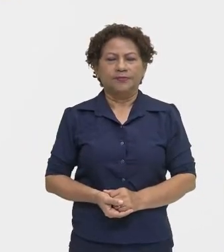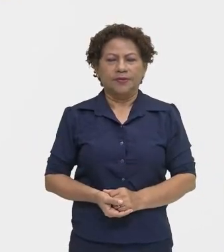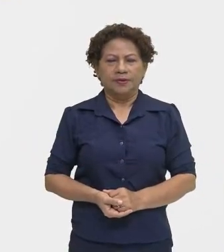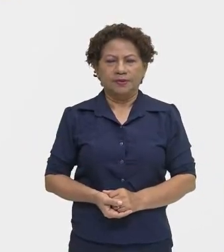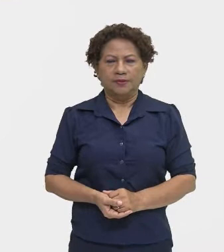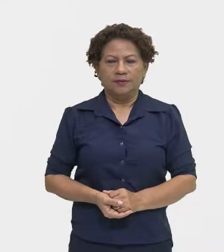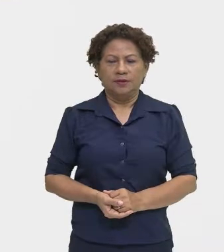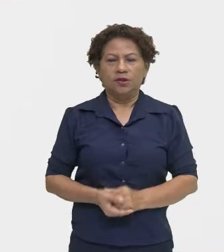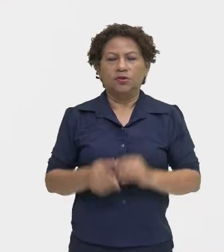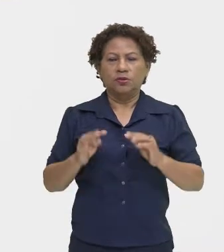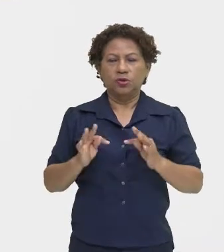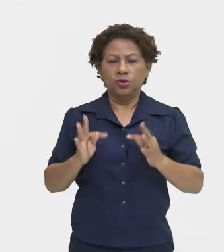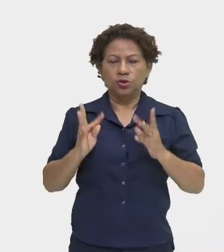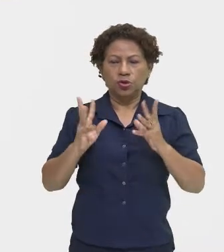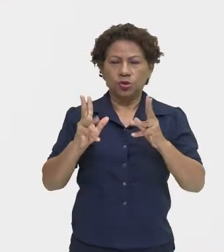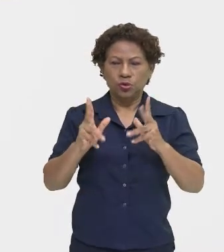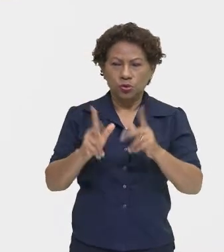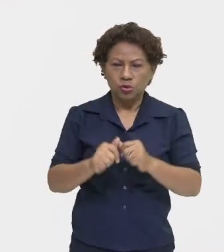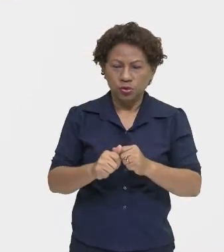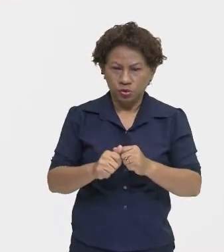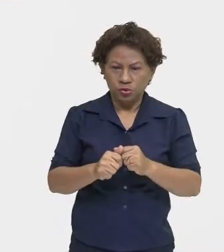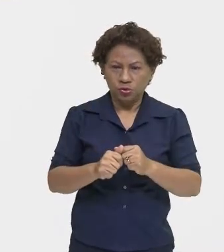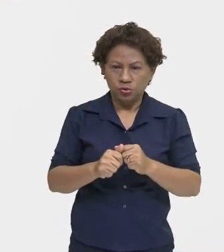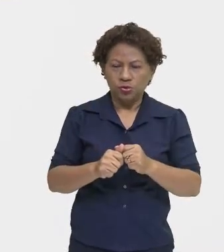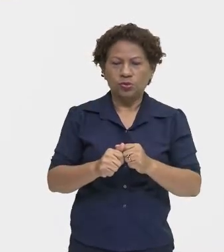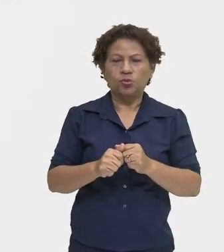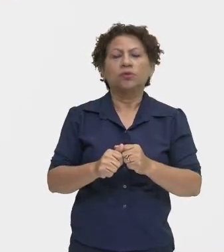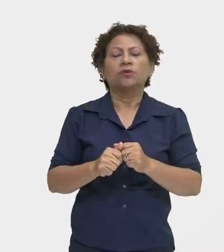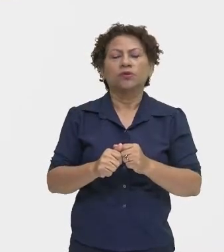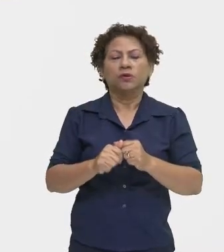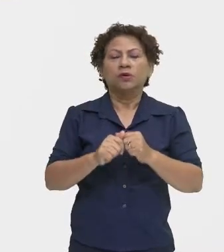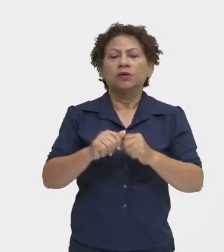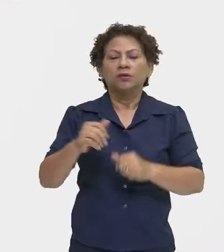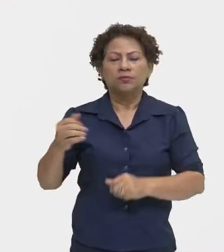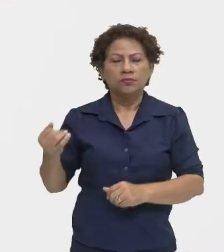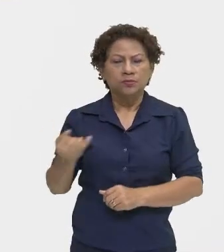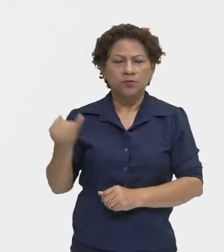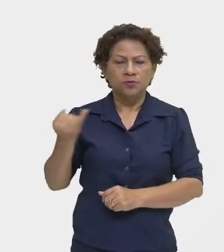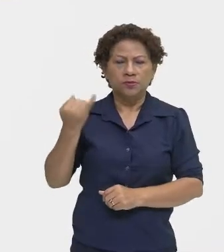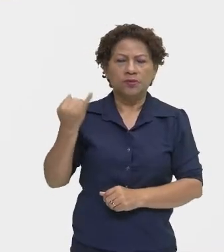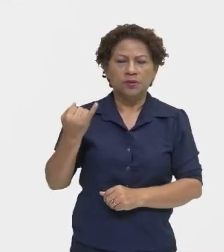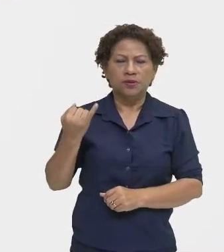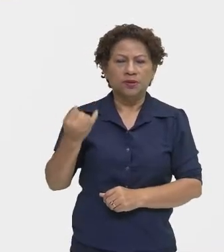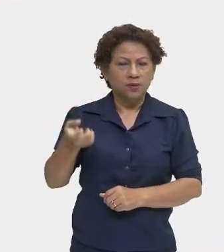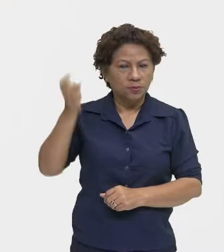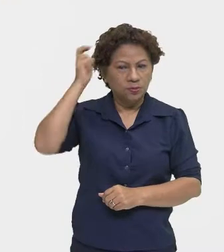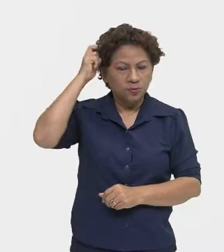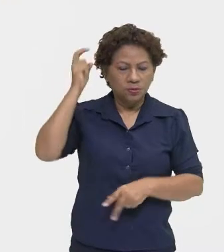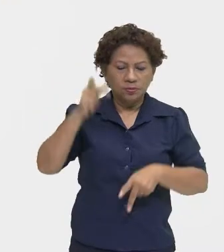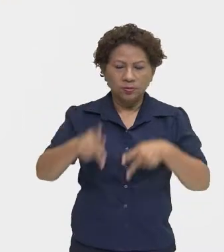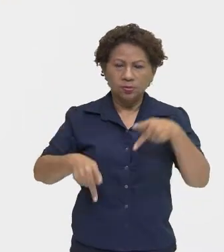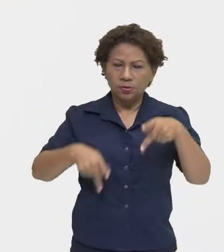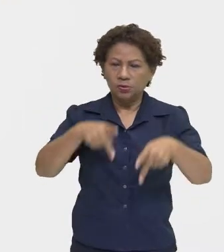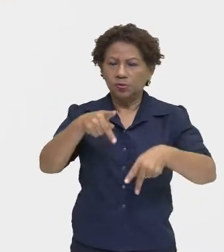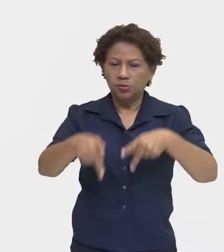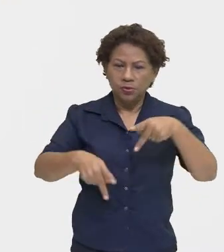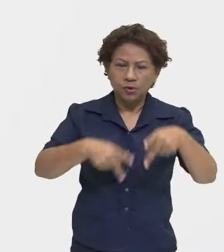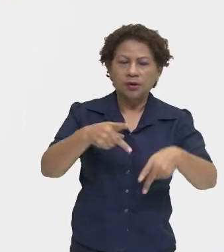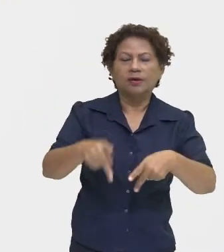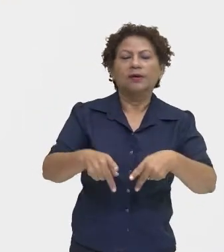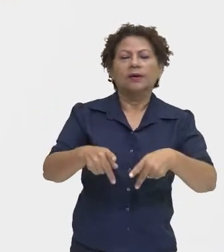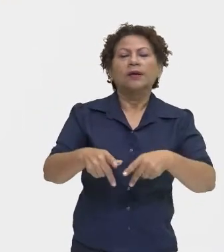assim, todos os elementos que são parte da cultura popular e que estão enraizados na tradição desse